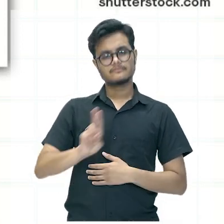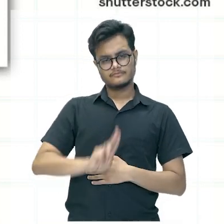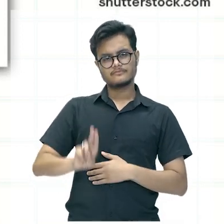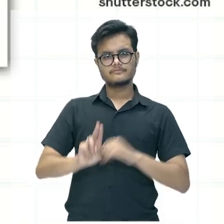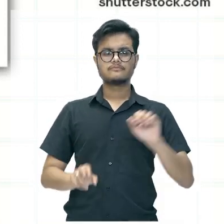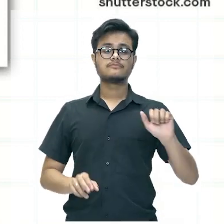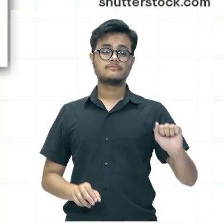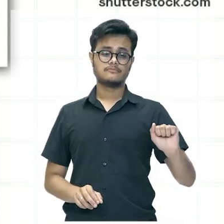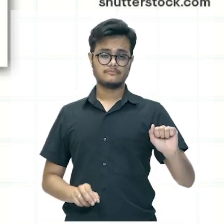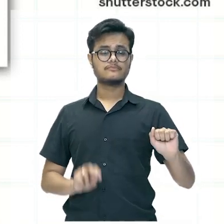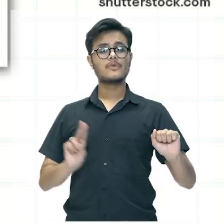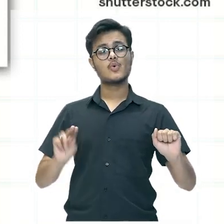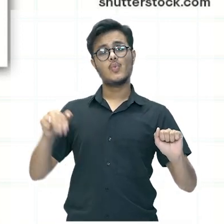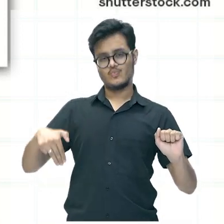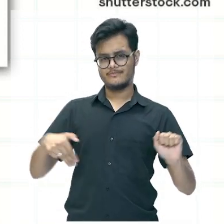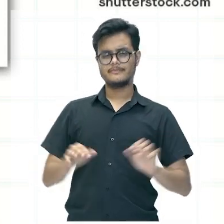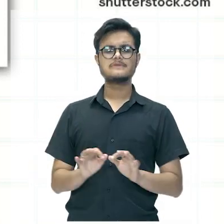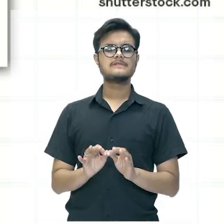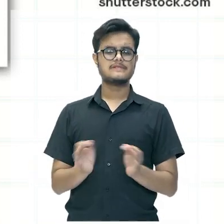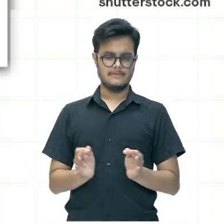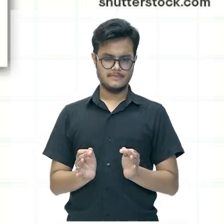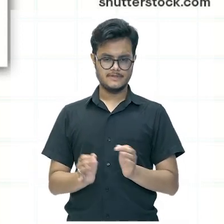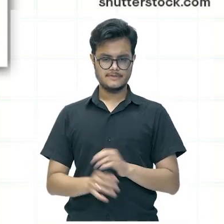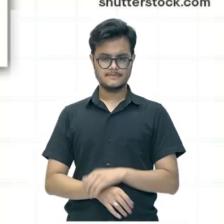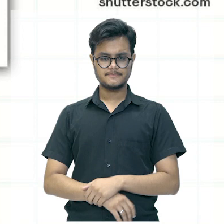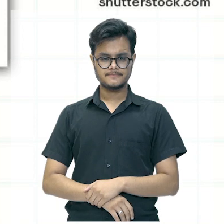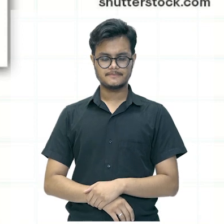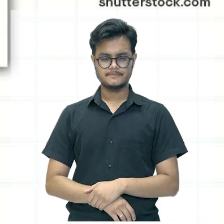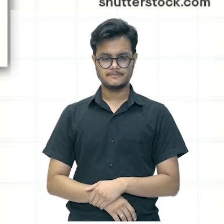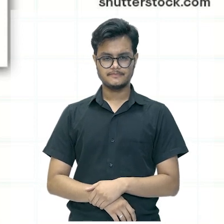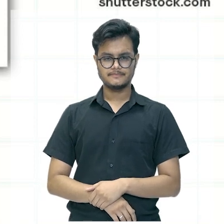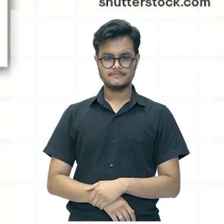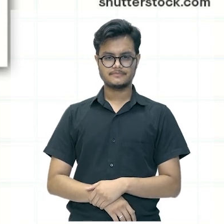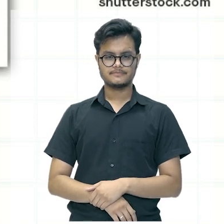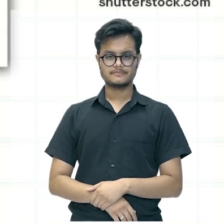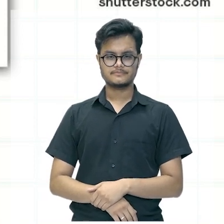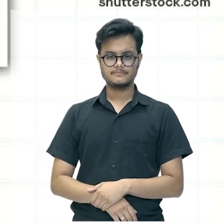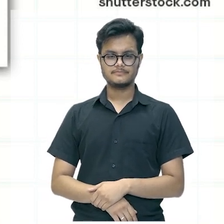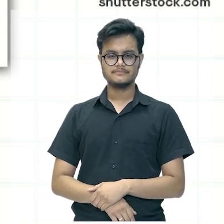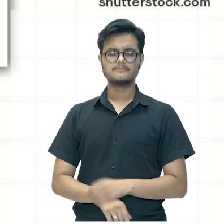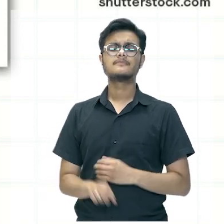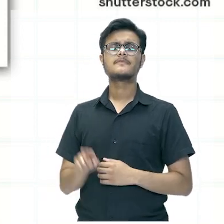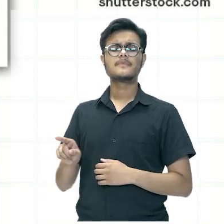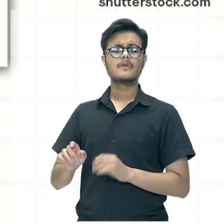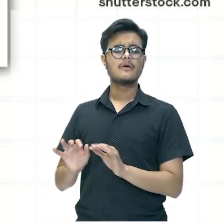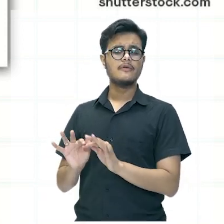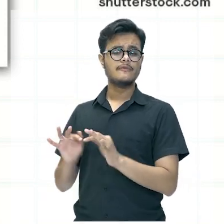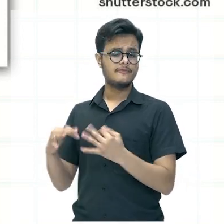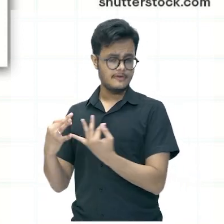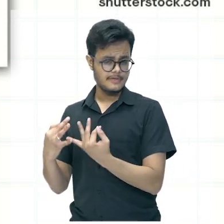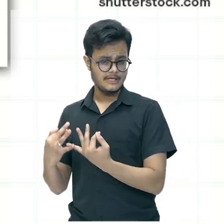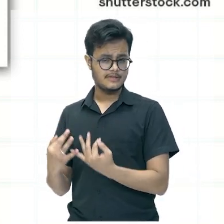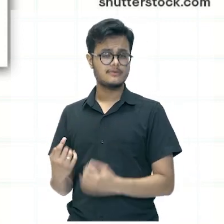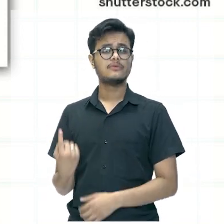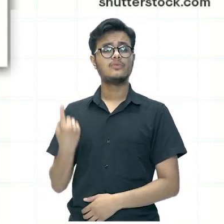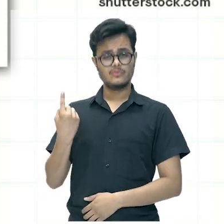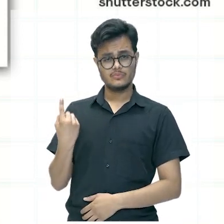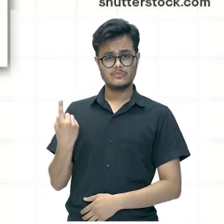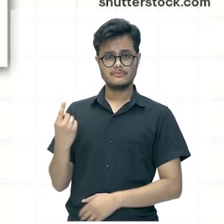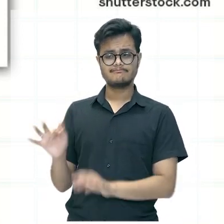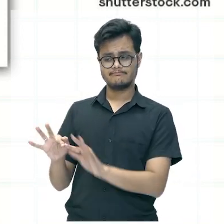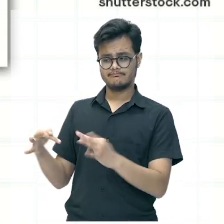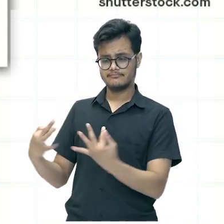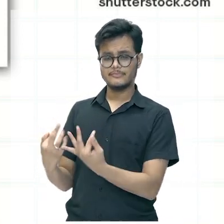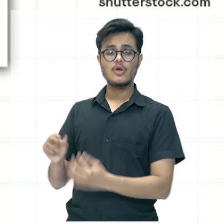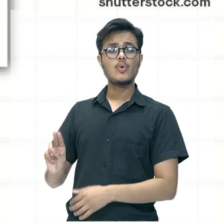é singular, certo? Então, agora, família. Uma família, que eu estou falando de uma família